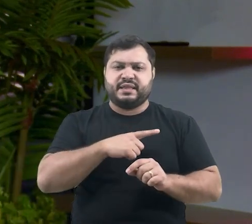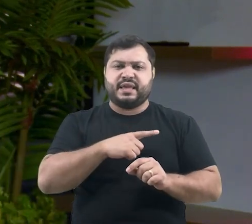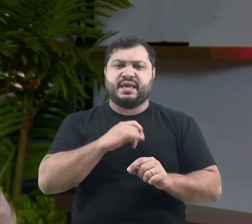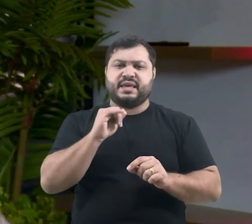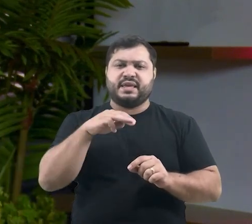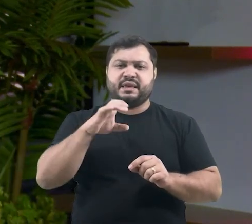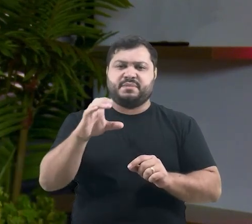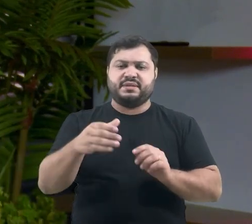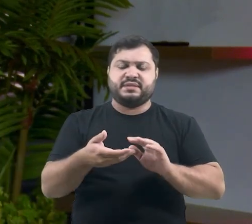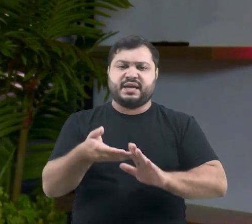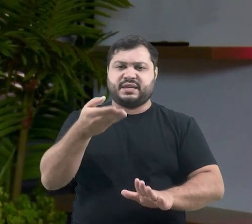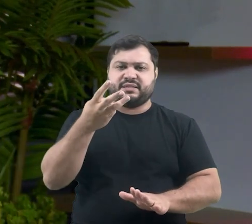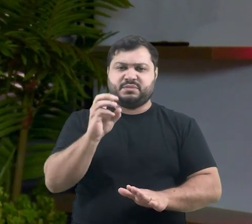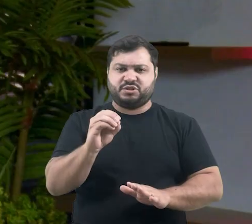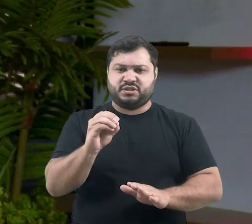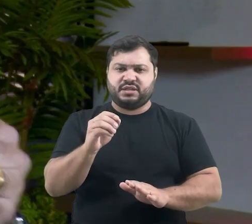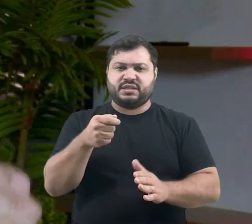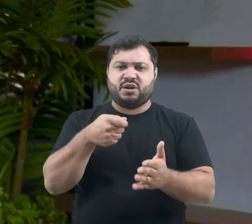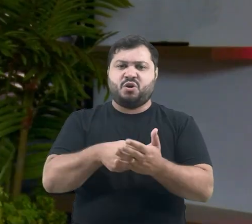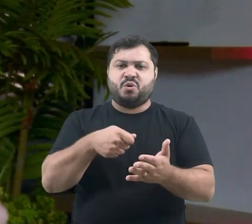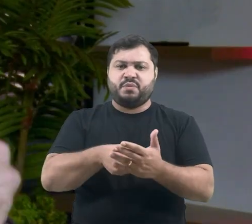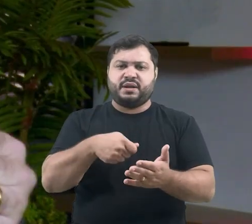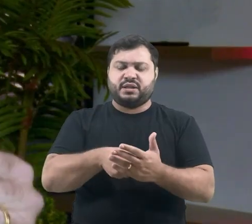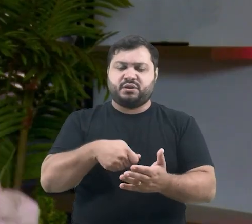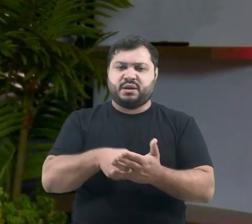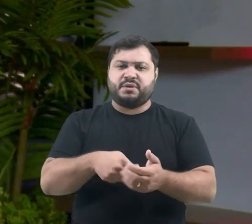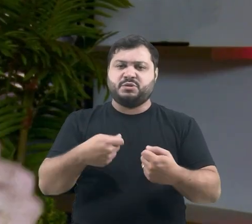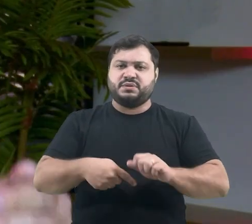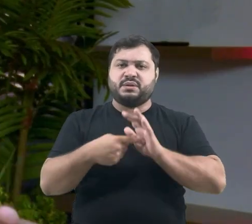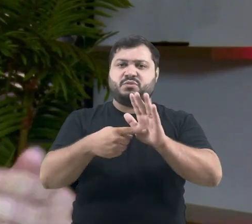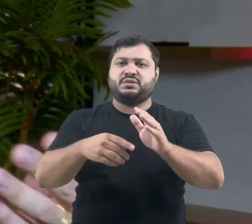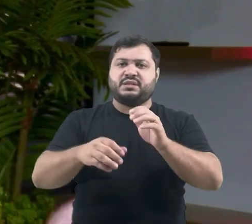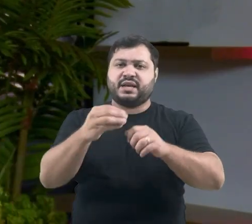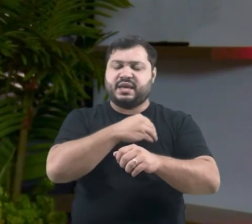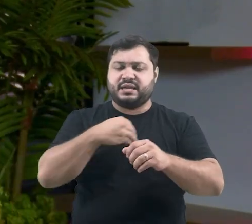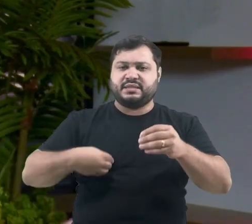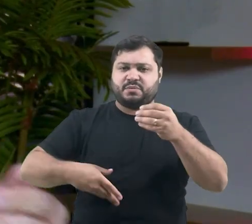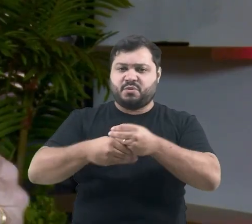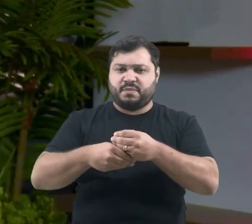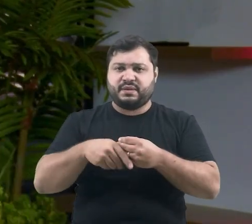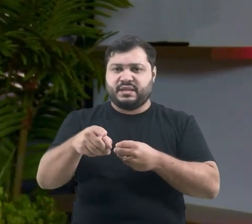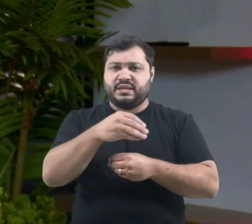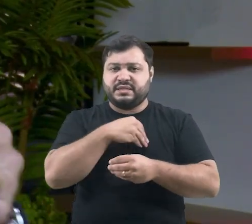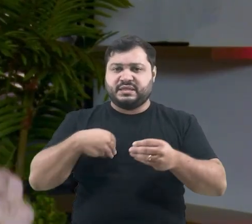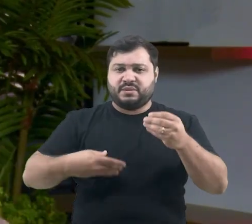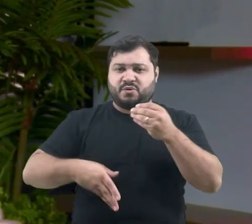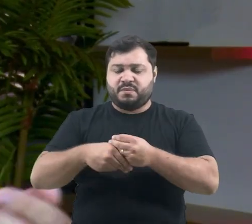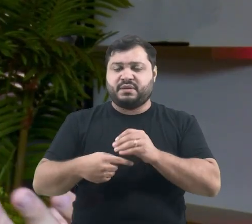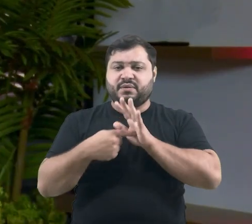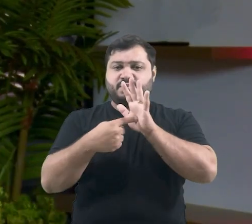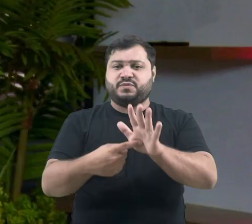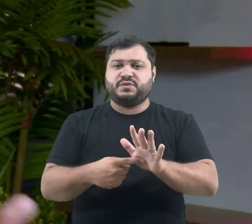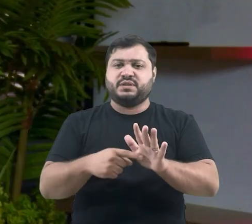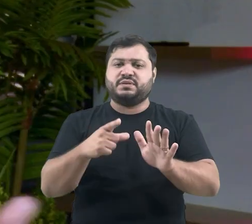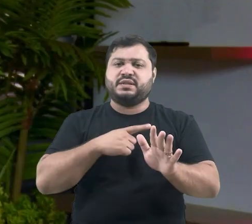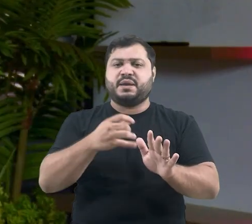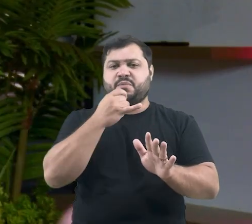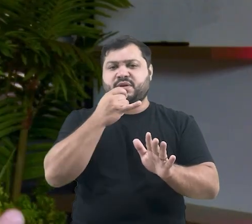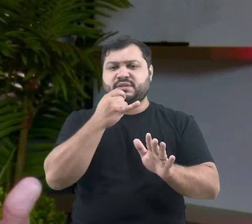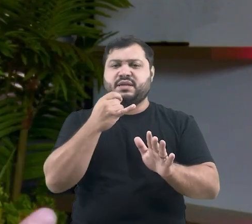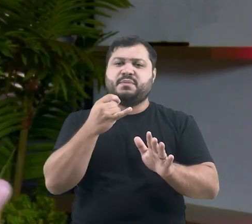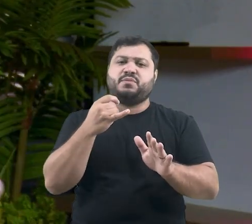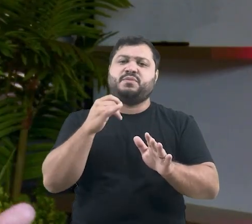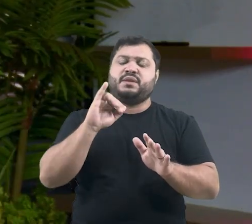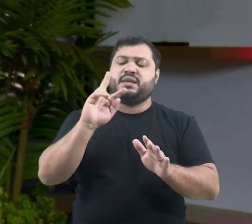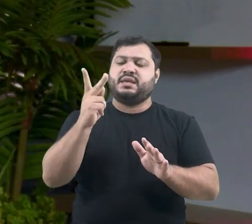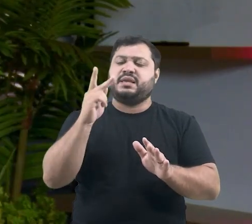tenha, por exemplo, o IMC acima de 30, ele obrigatoriamente tem que apresentar exames complementares. E nesses exames complementares mostrando que ele tem, por exemplo,